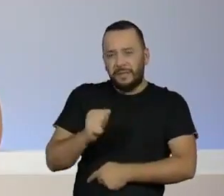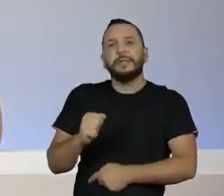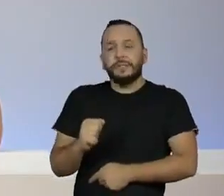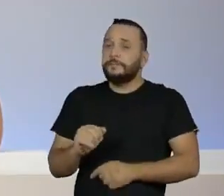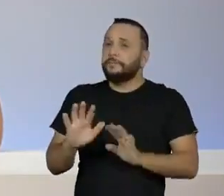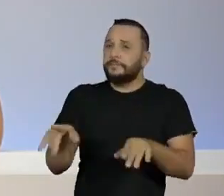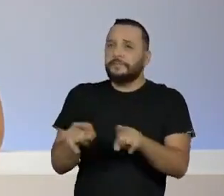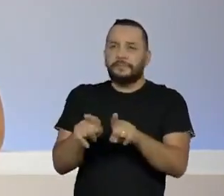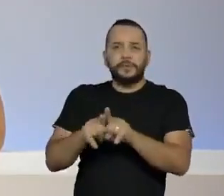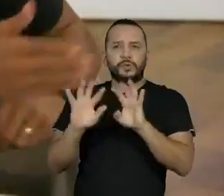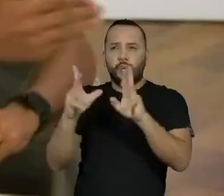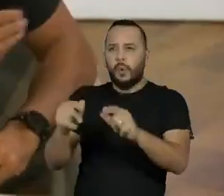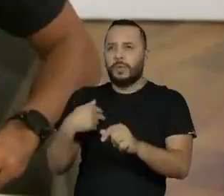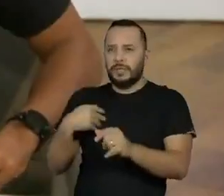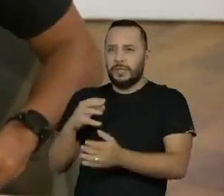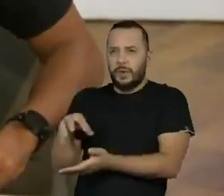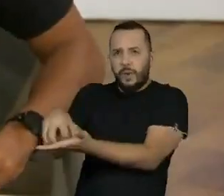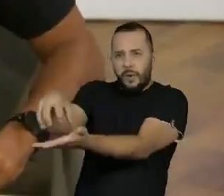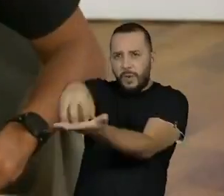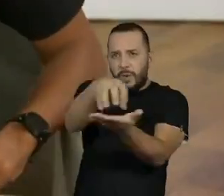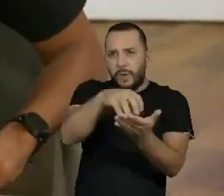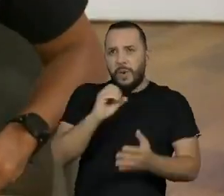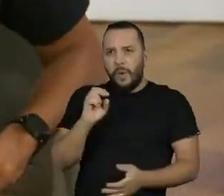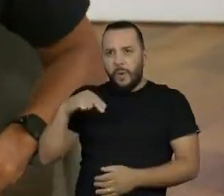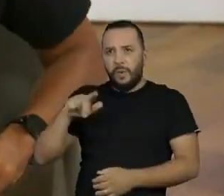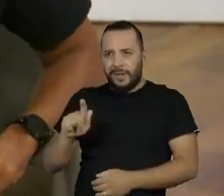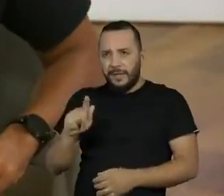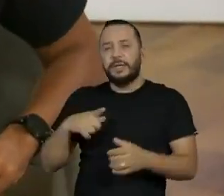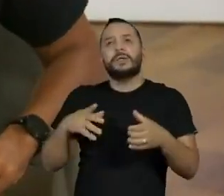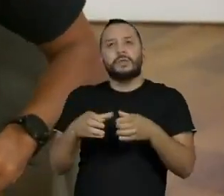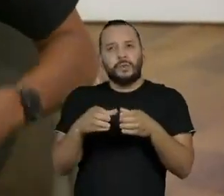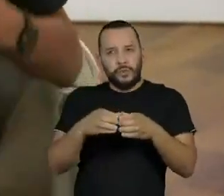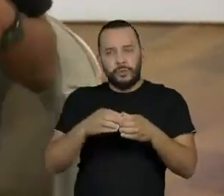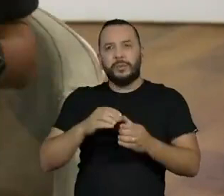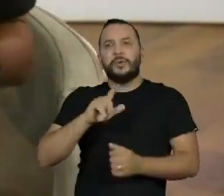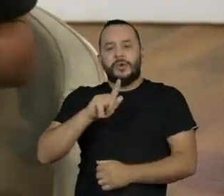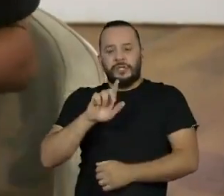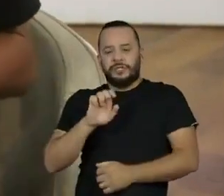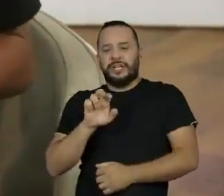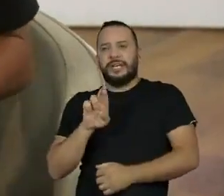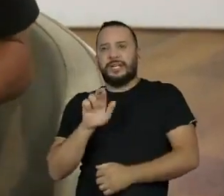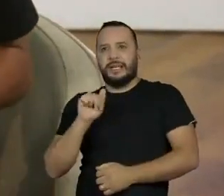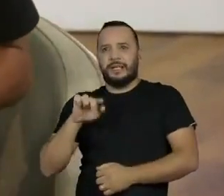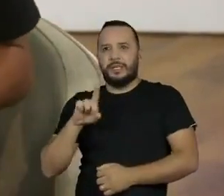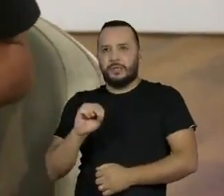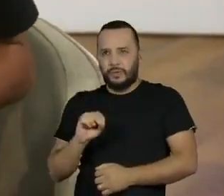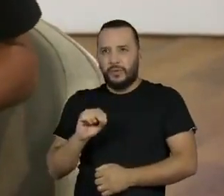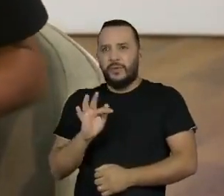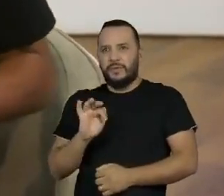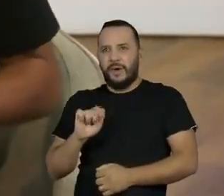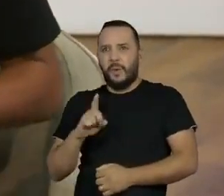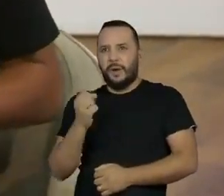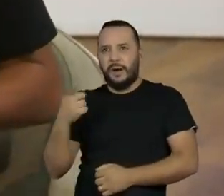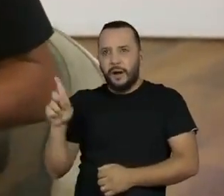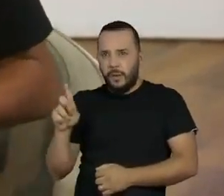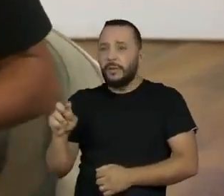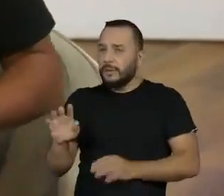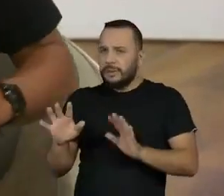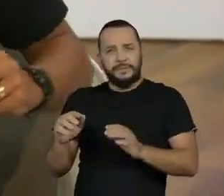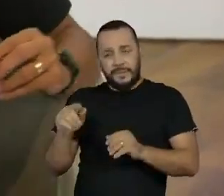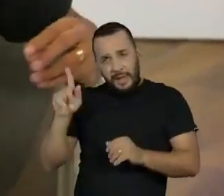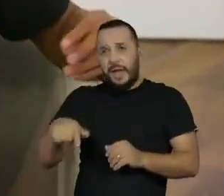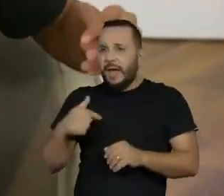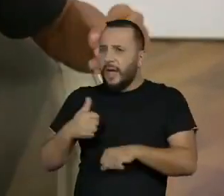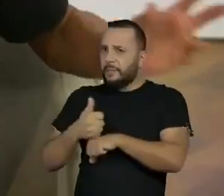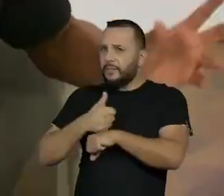Gerando Falcões, eles participam desse processo também. Então, são capacitados para gerir, são CEOs. Tudo que o CEO da Amazon, ou da